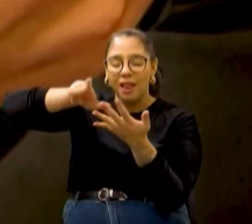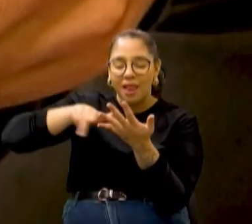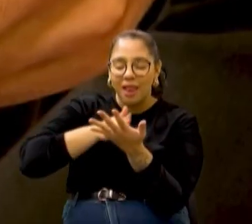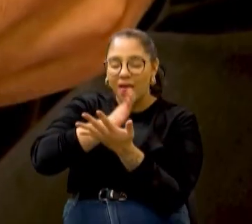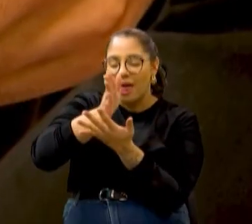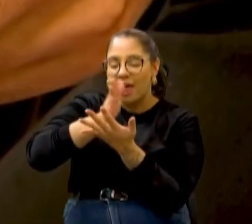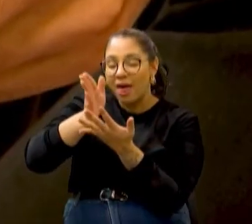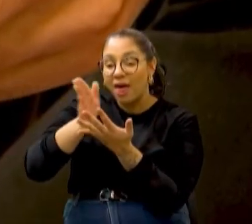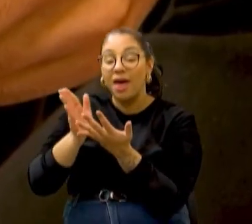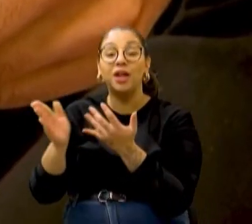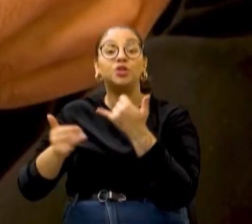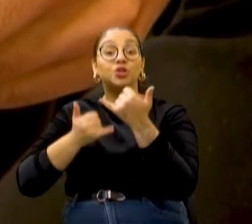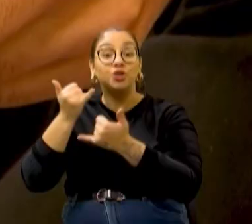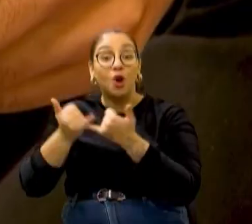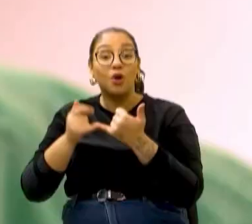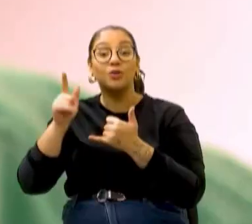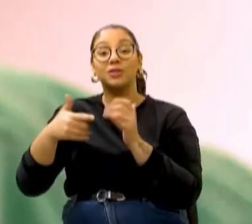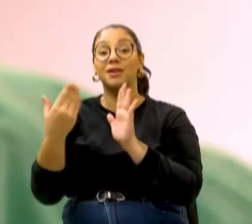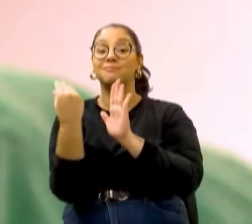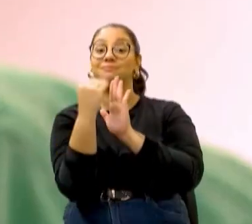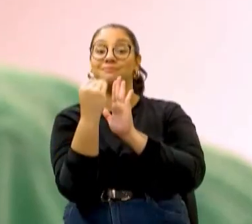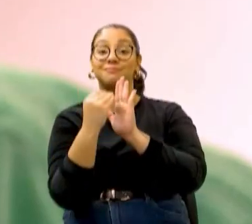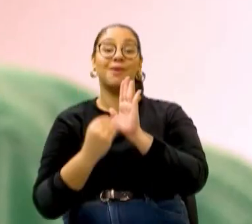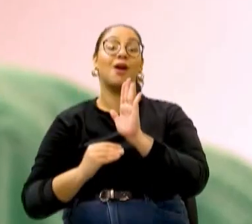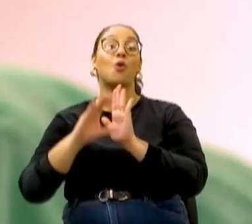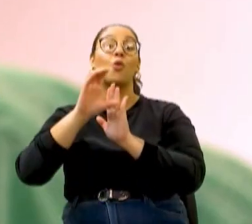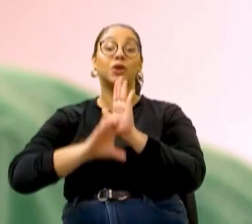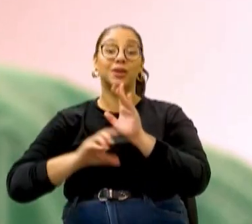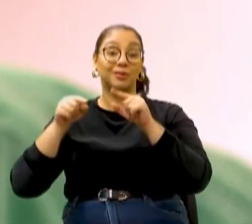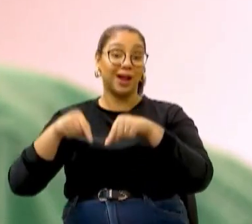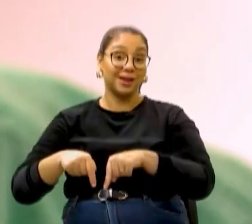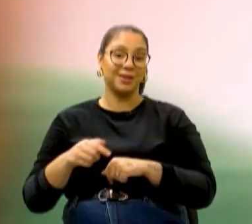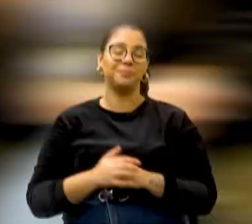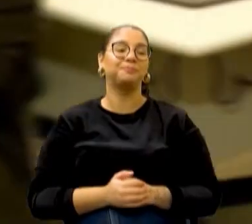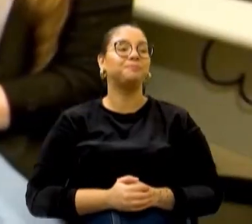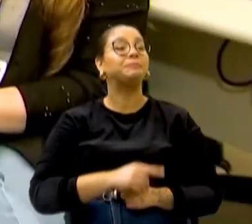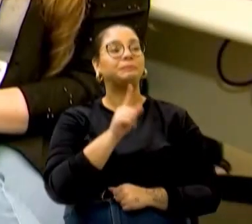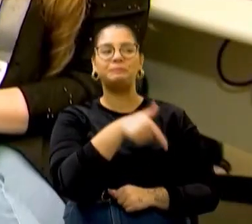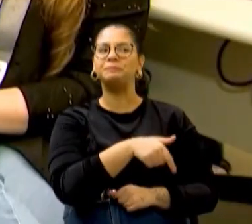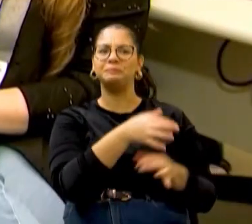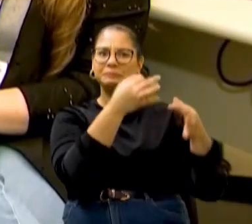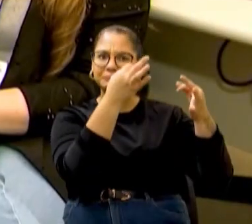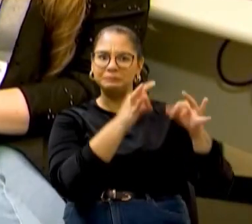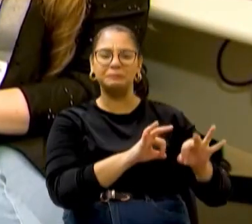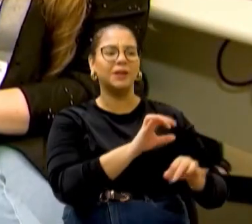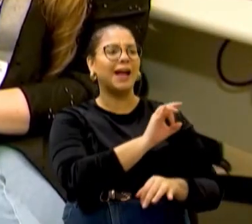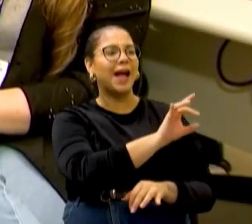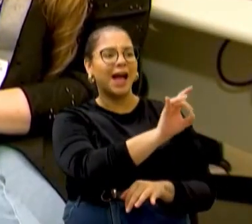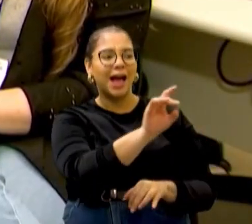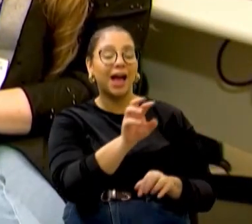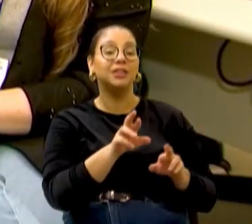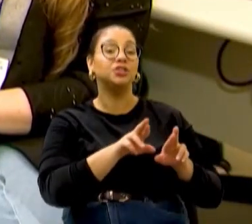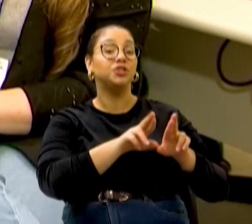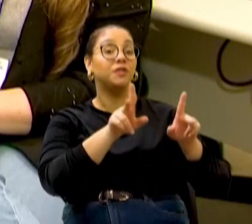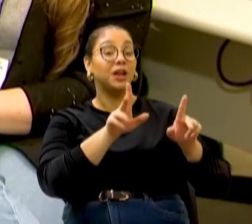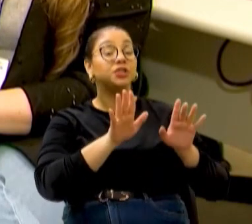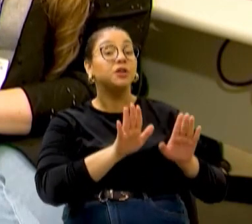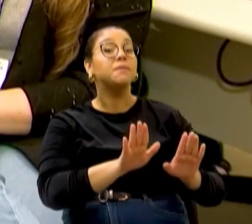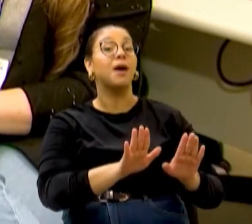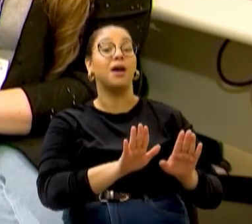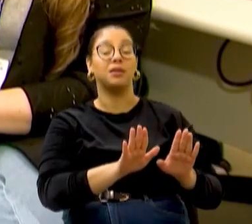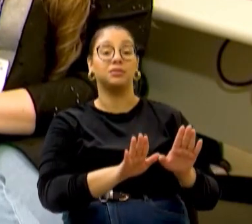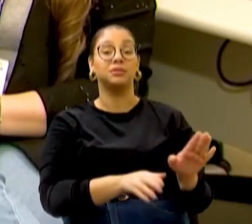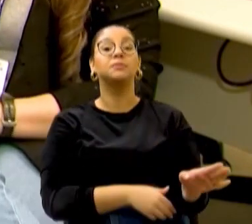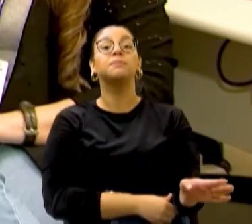com diferentes jogos não só como Minecraft trabalhar o nosso currículo bom é evidente que cada